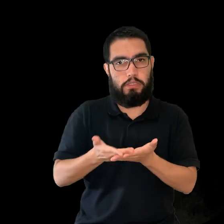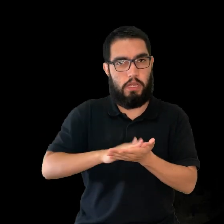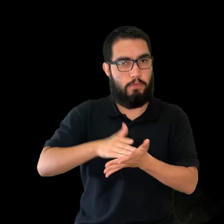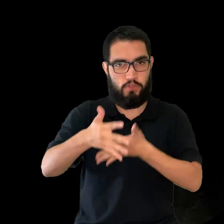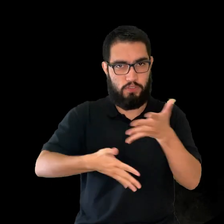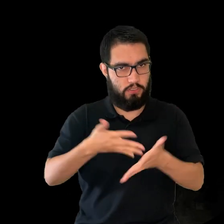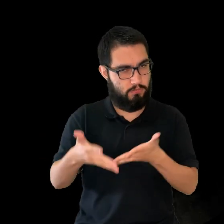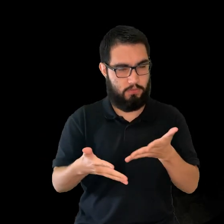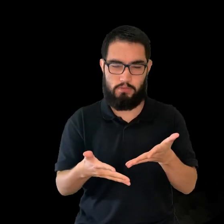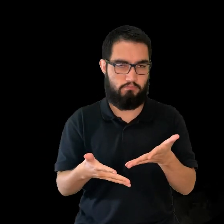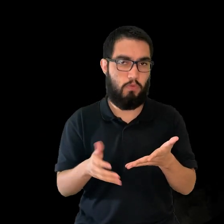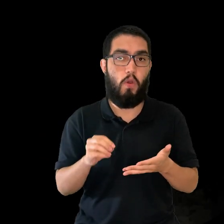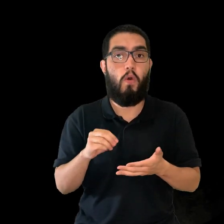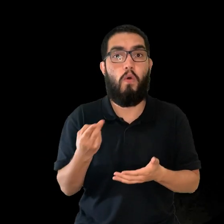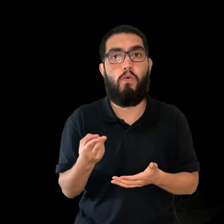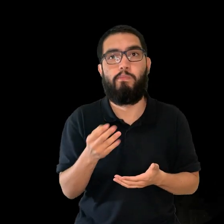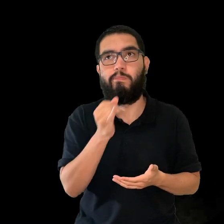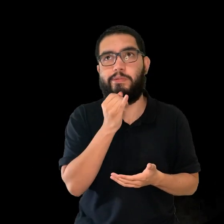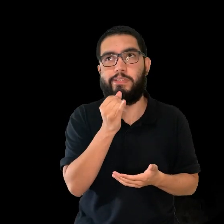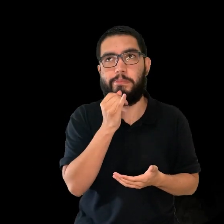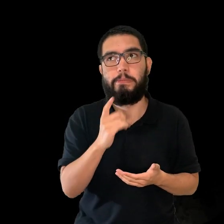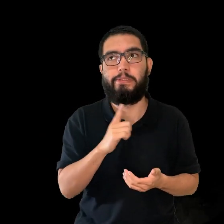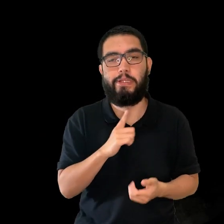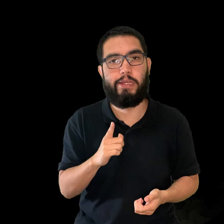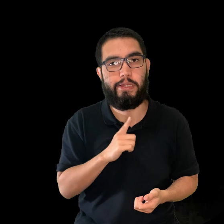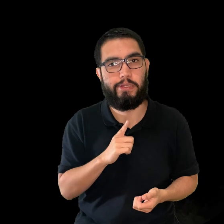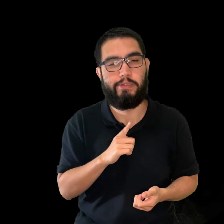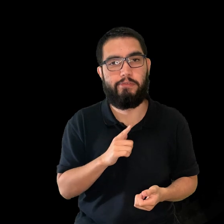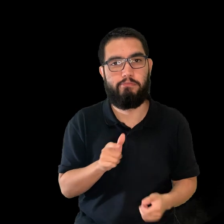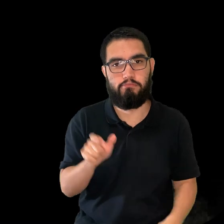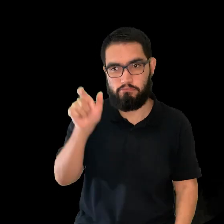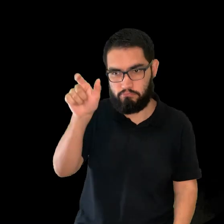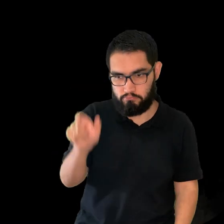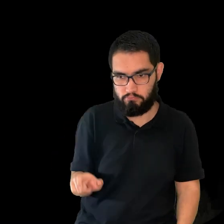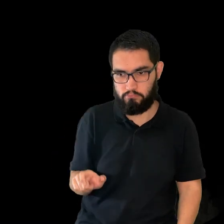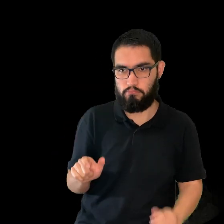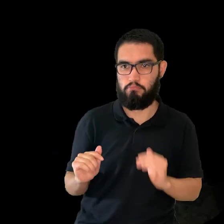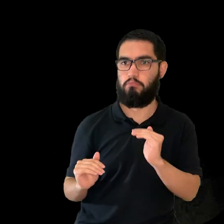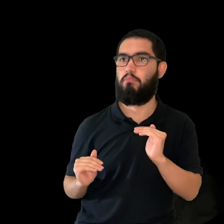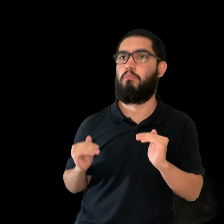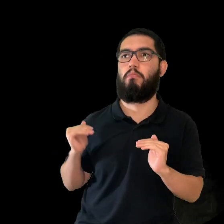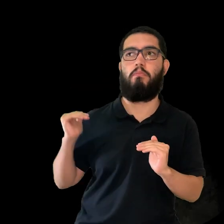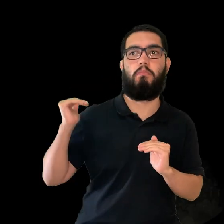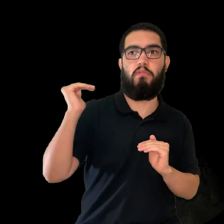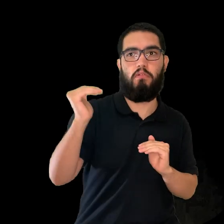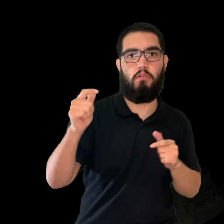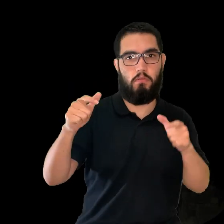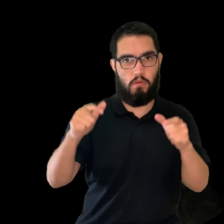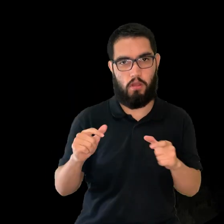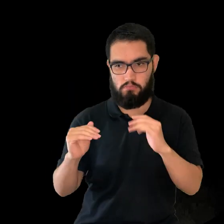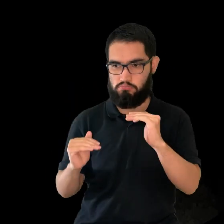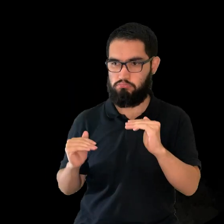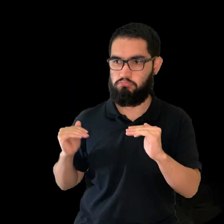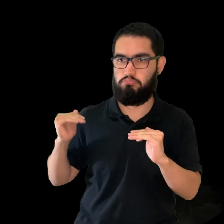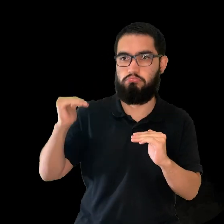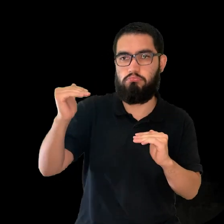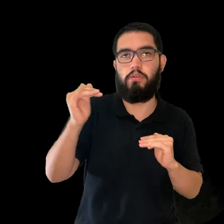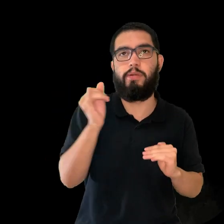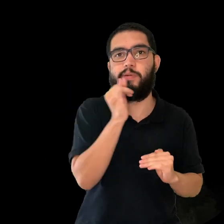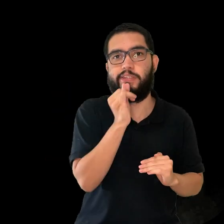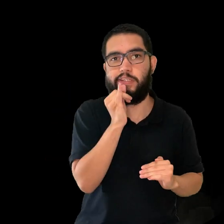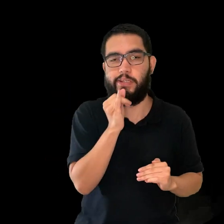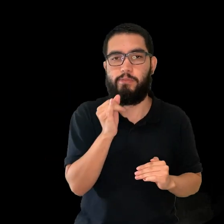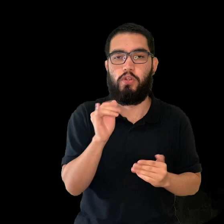para ser um intérprete de Libras, ou que você tenha que ter um cargo muito elevado em determinado